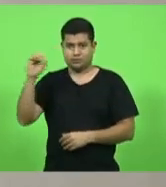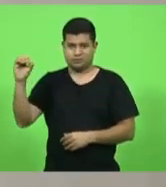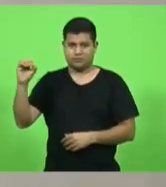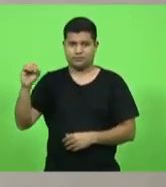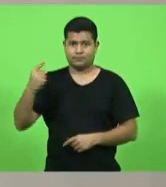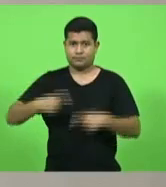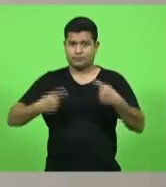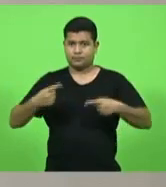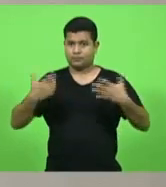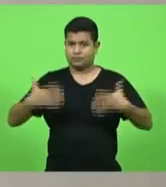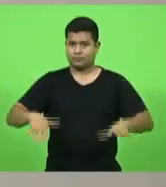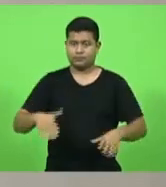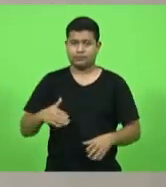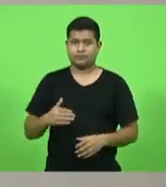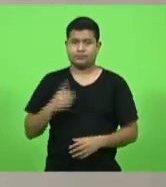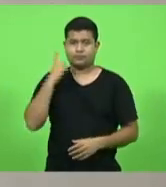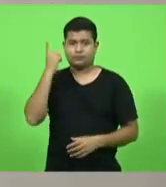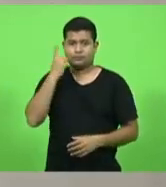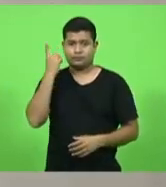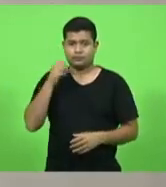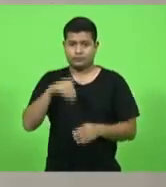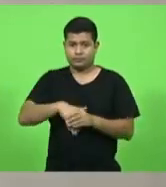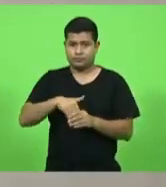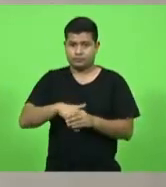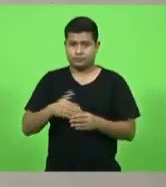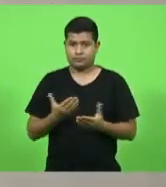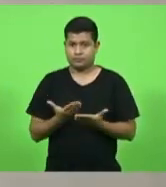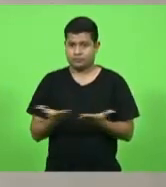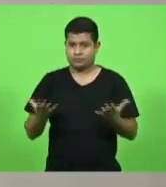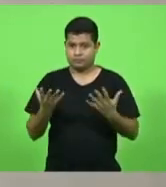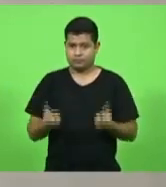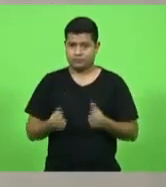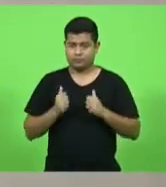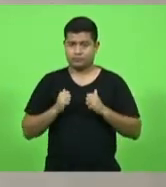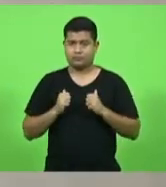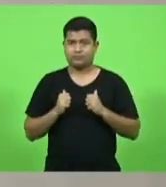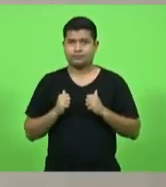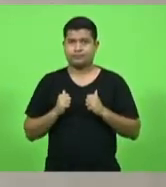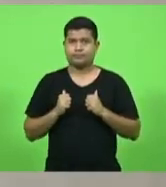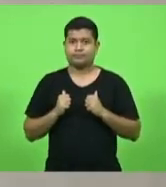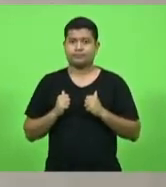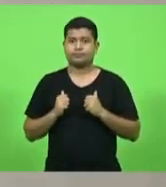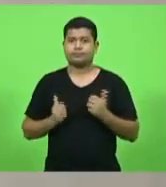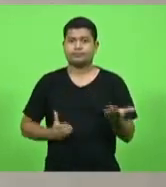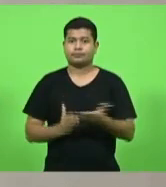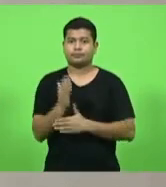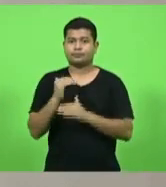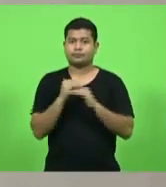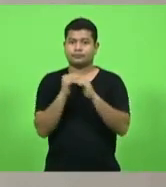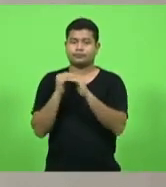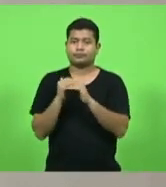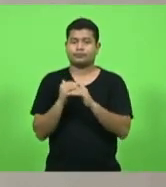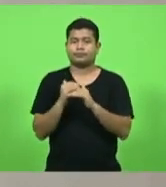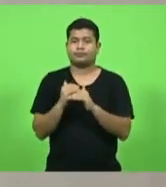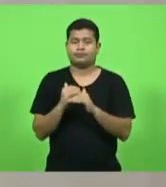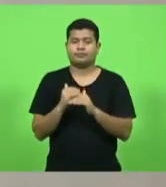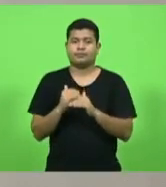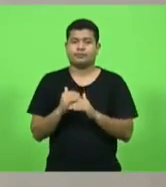quem queira discutir, em votação. Deputados que aprovam, permaneçam como se encontra. Aprovado por